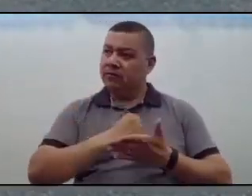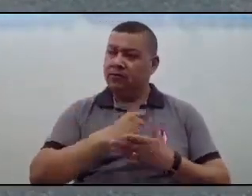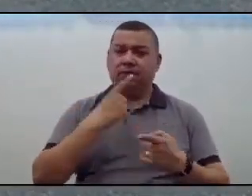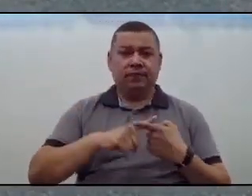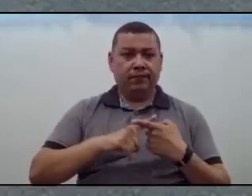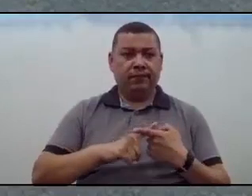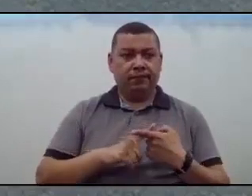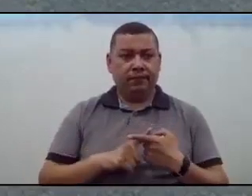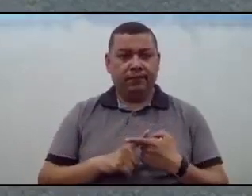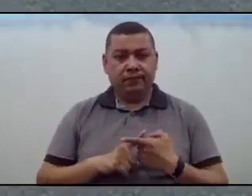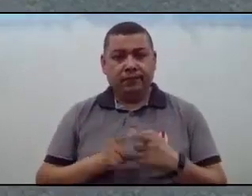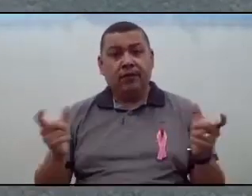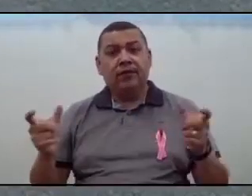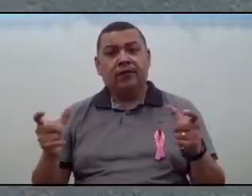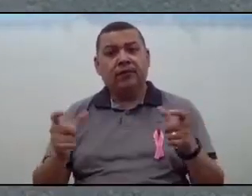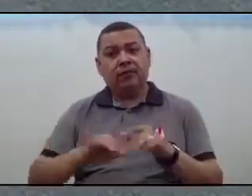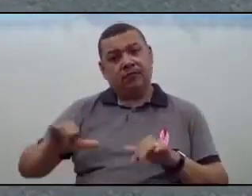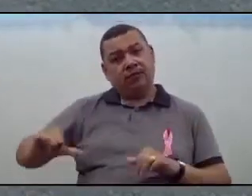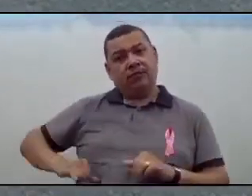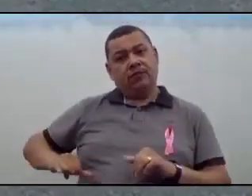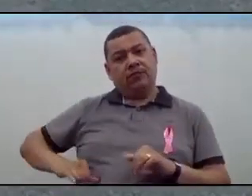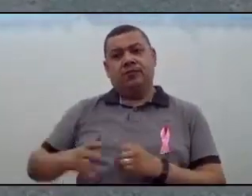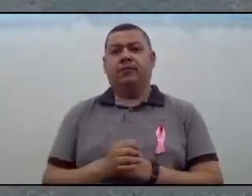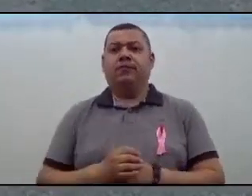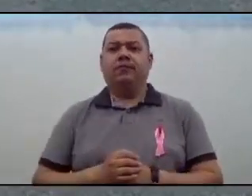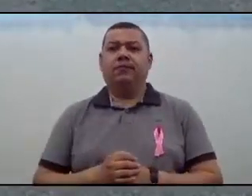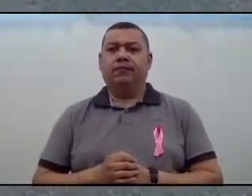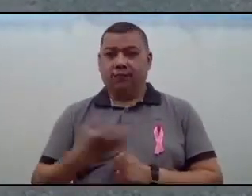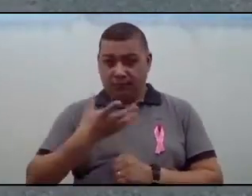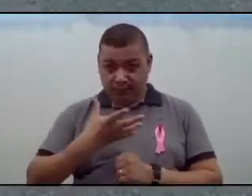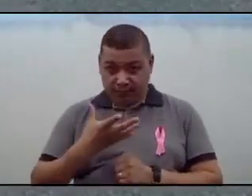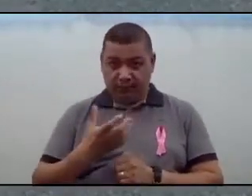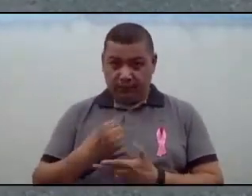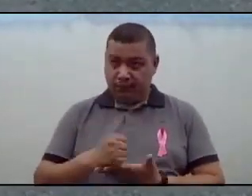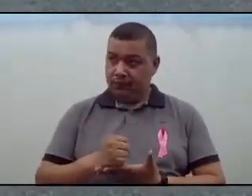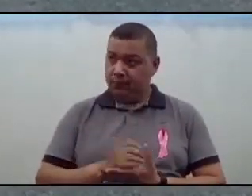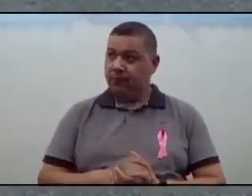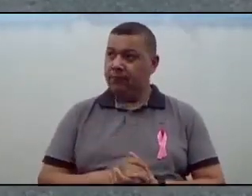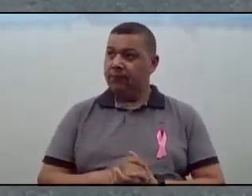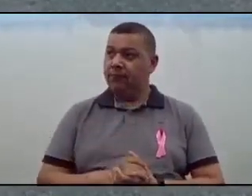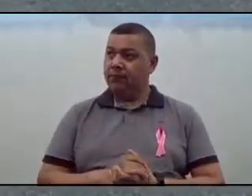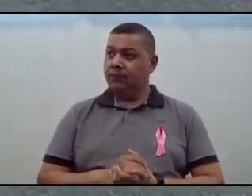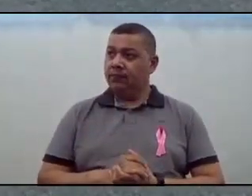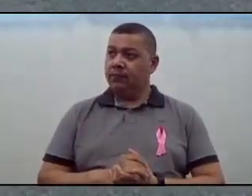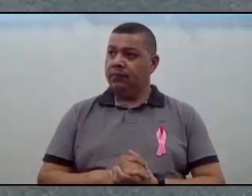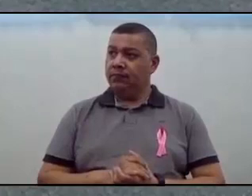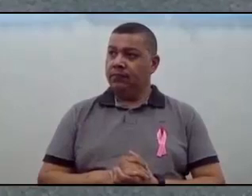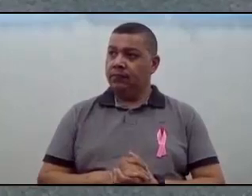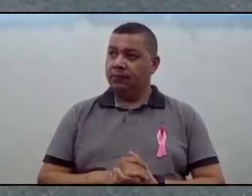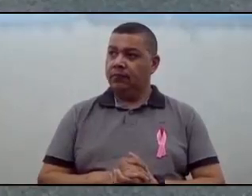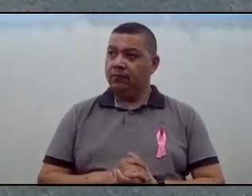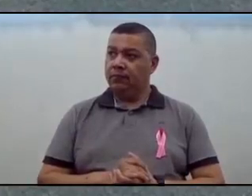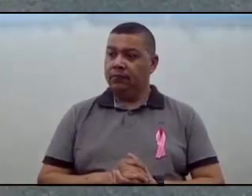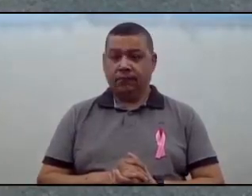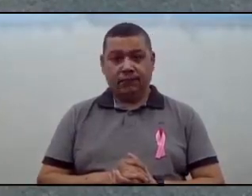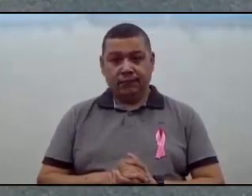minimiza aí o sofrimento desse povo aí que busca esse tratamento, que nem disse a deputada Silvia Cristina, ainda estamos